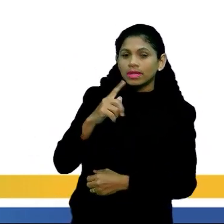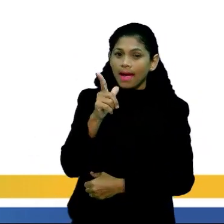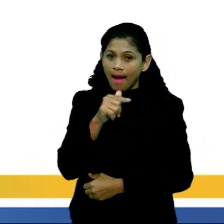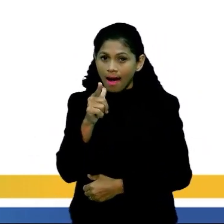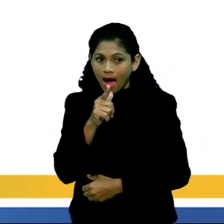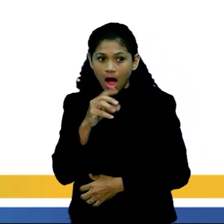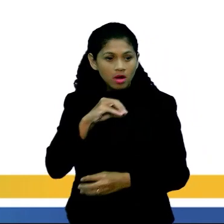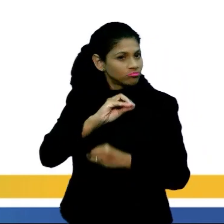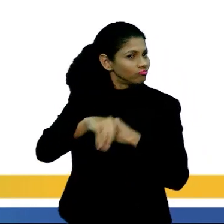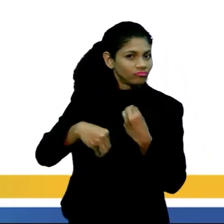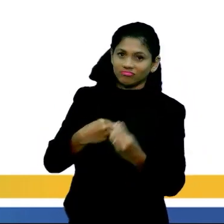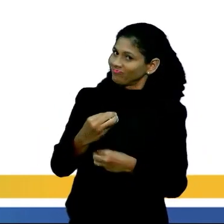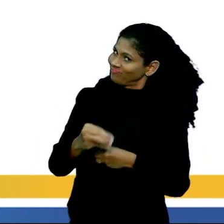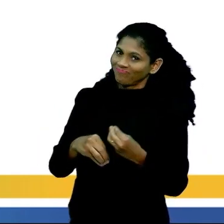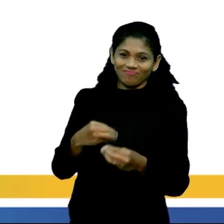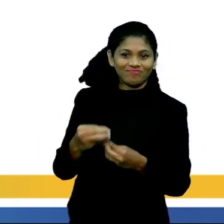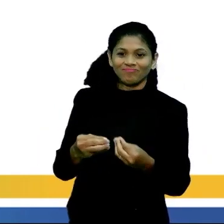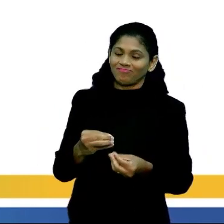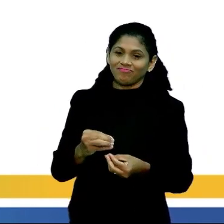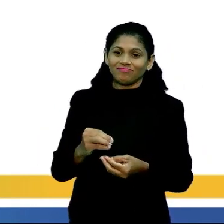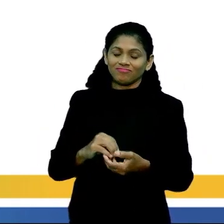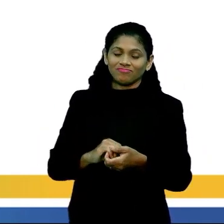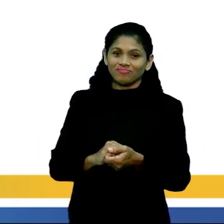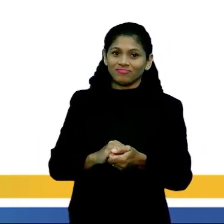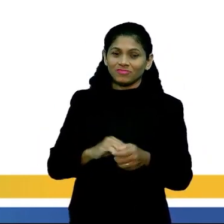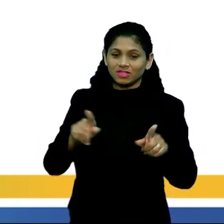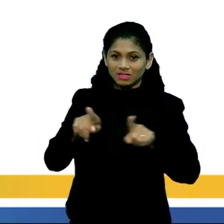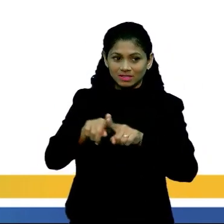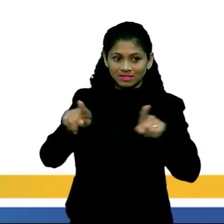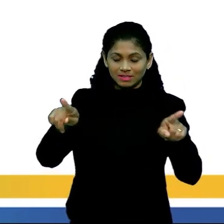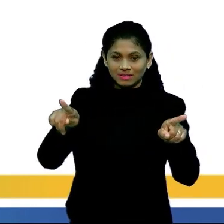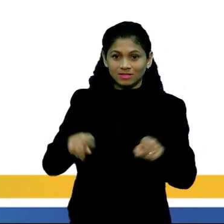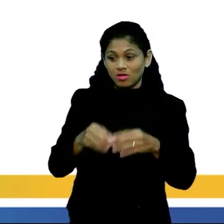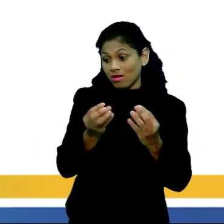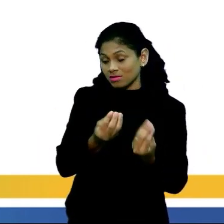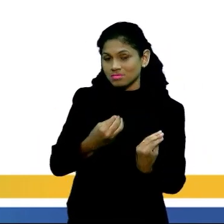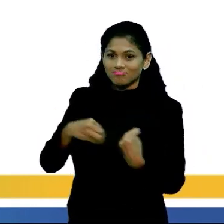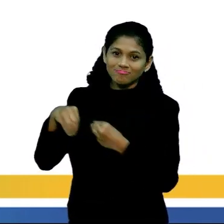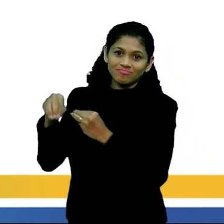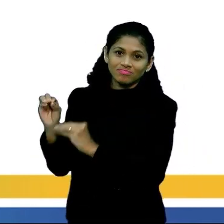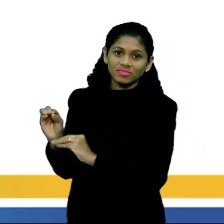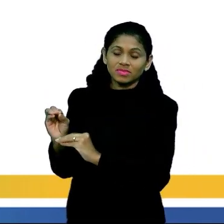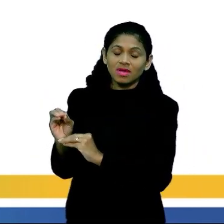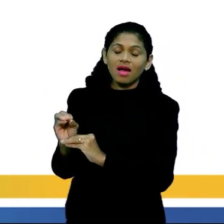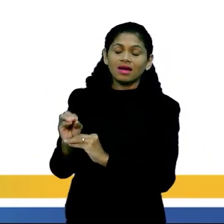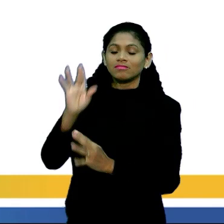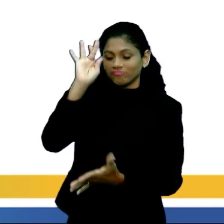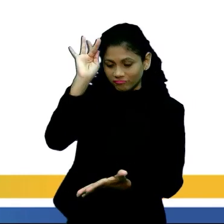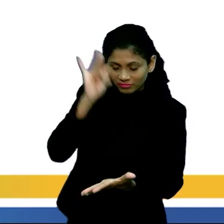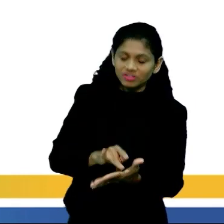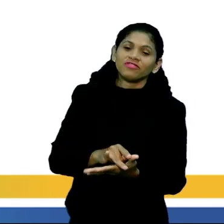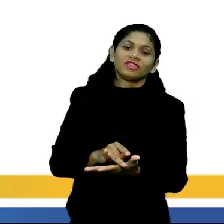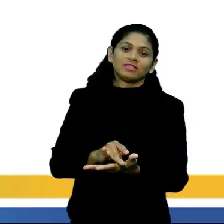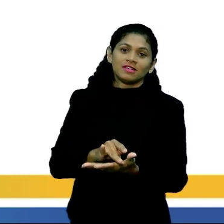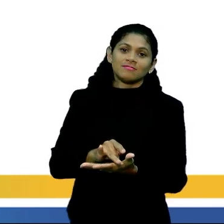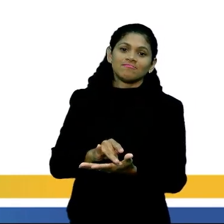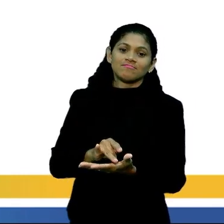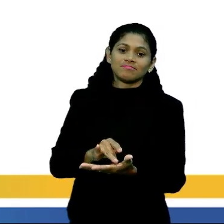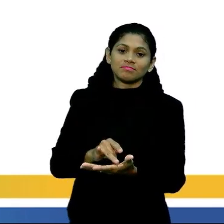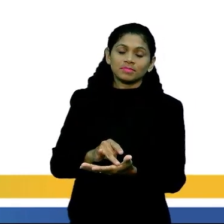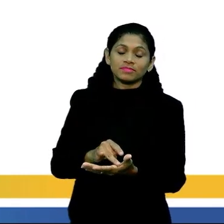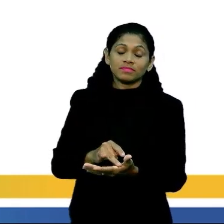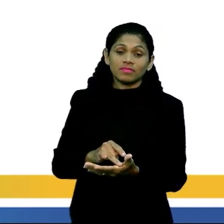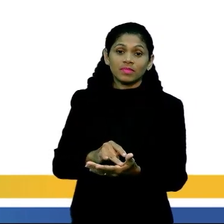professores de química do mundo todo sai da sala de aula e se comprova na vida real cada vez que acontece um desastre marítimo. O